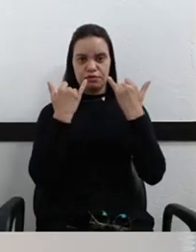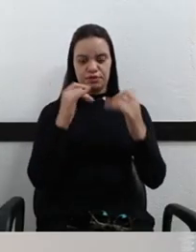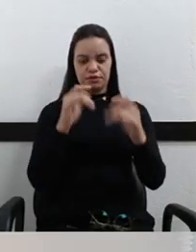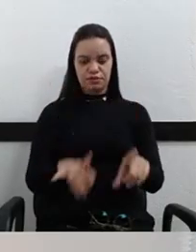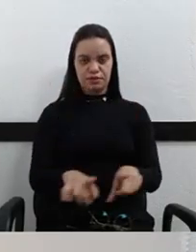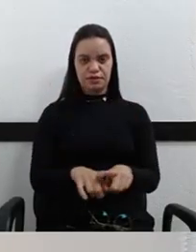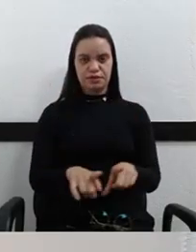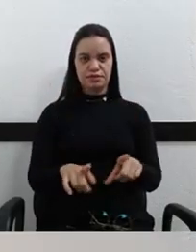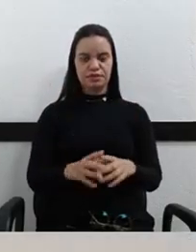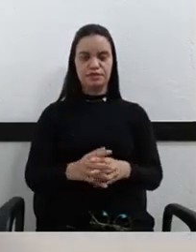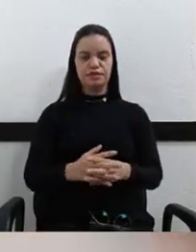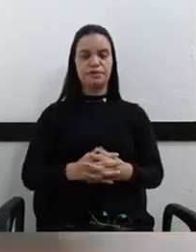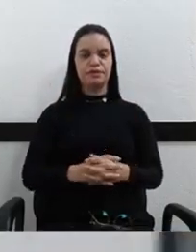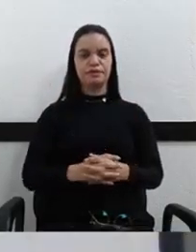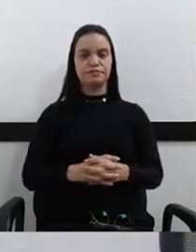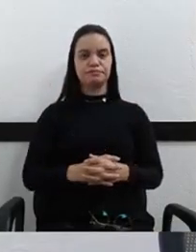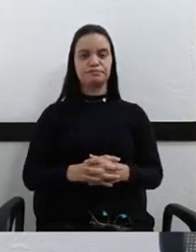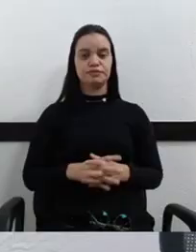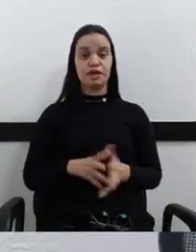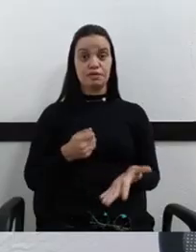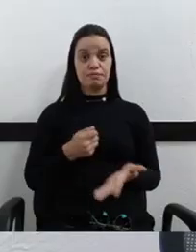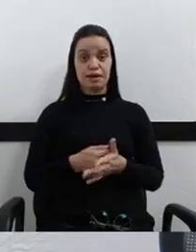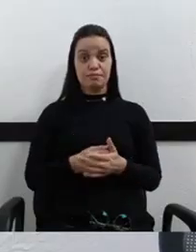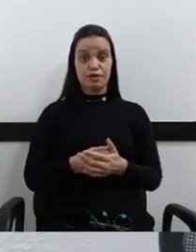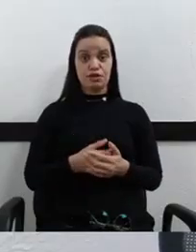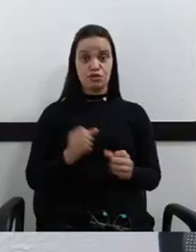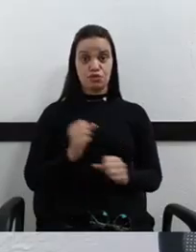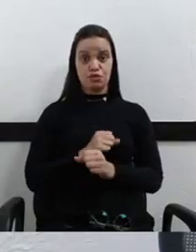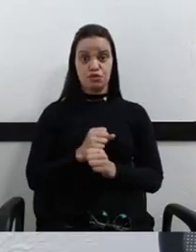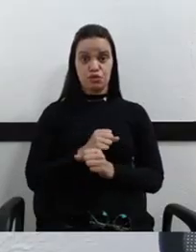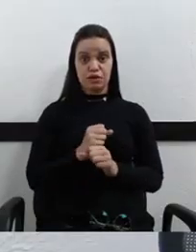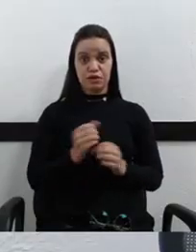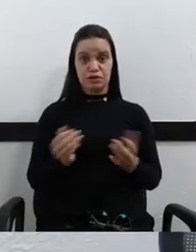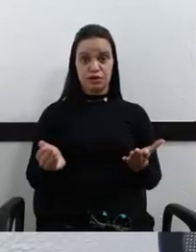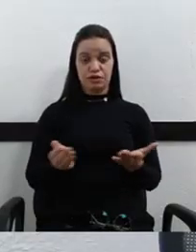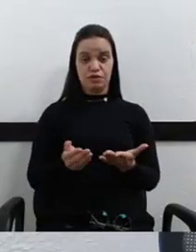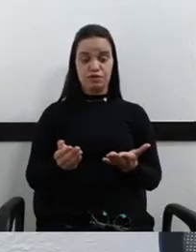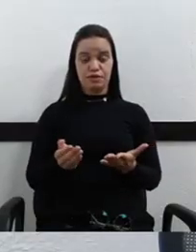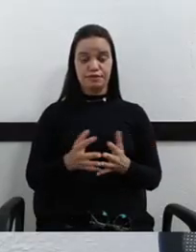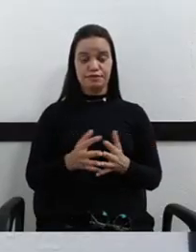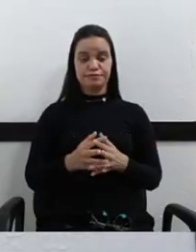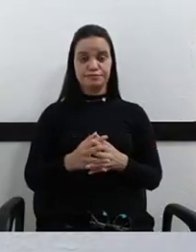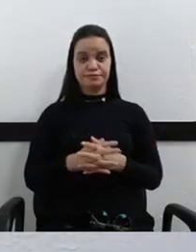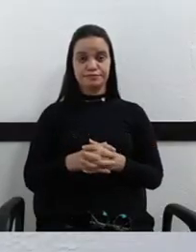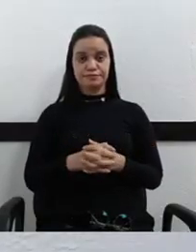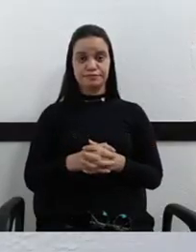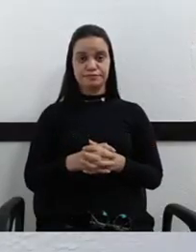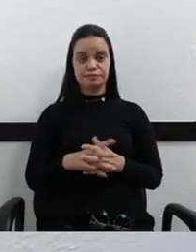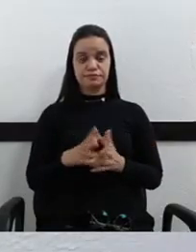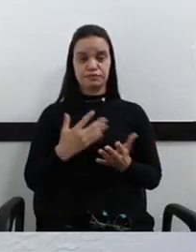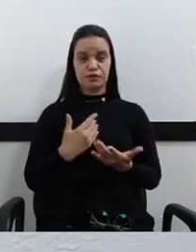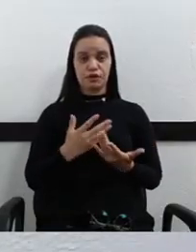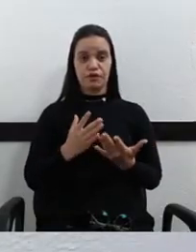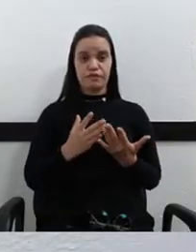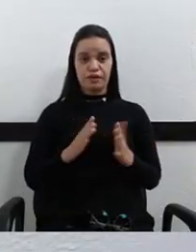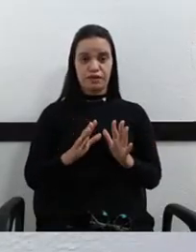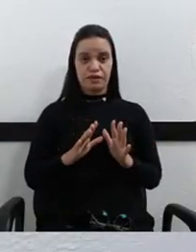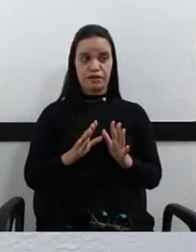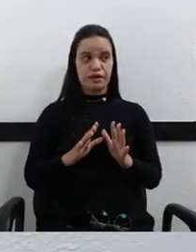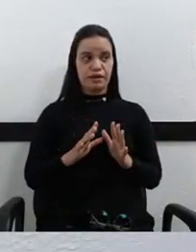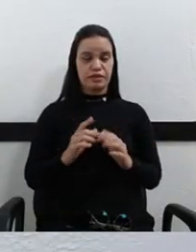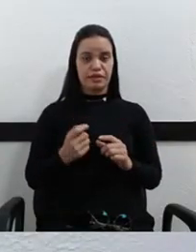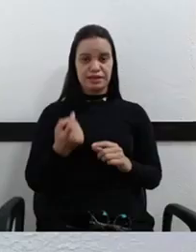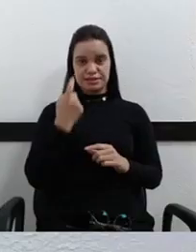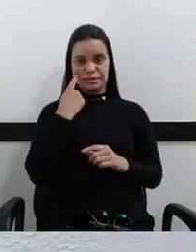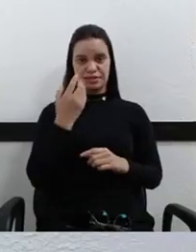de pagamento este ano. Como eu falei, houve o decreto de encerramento do exercício na